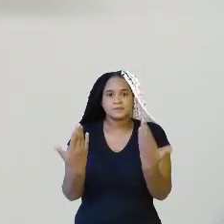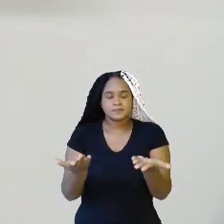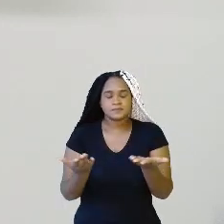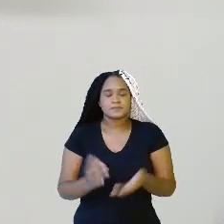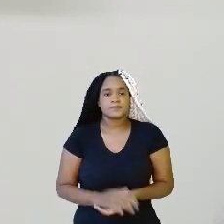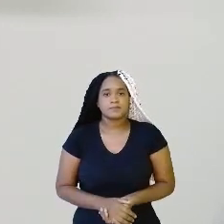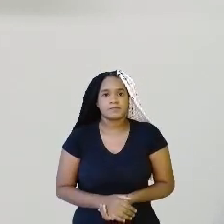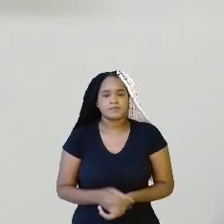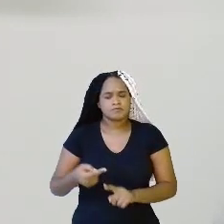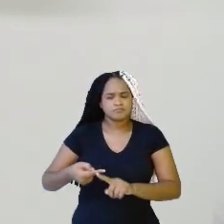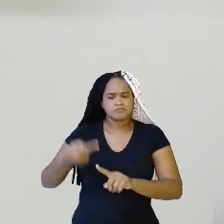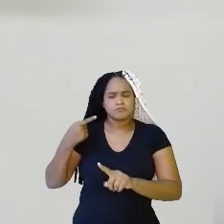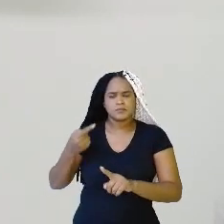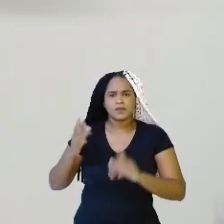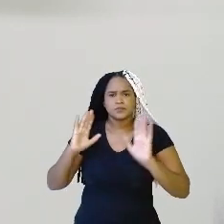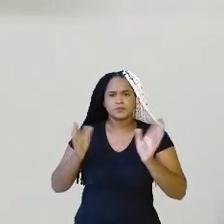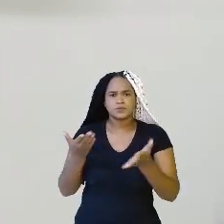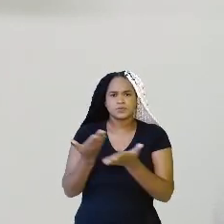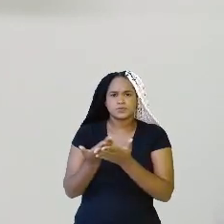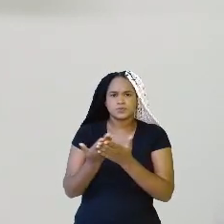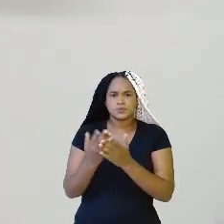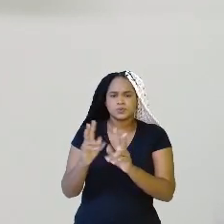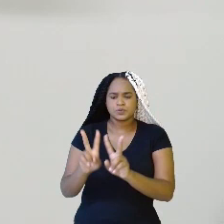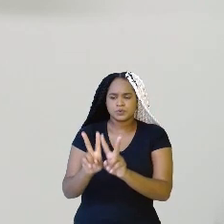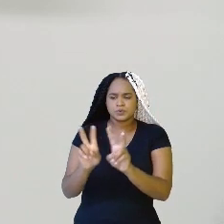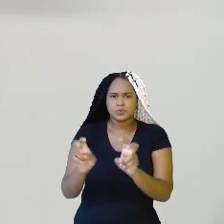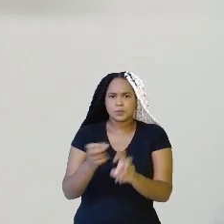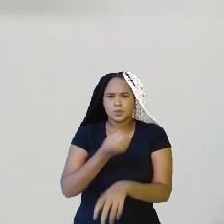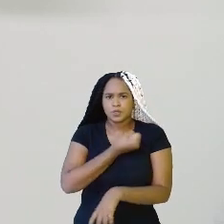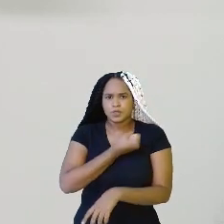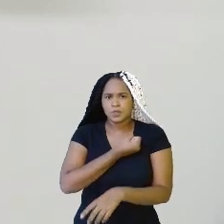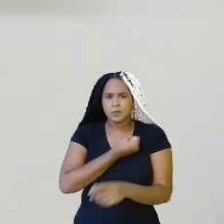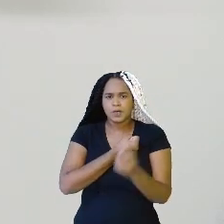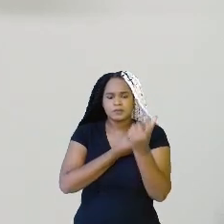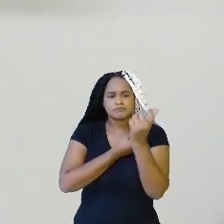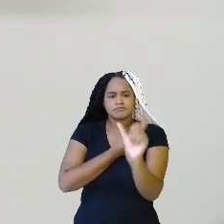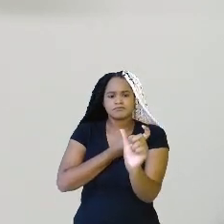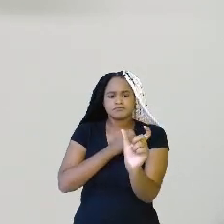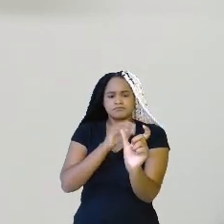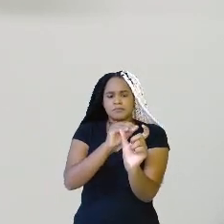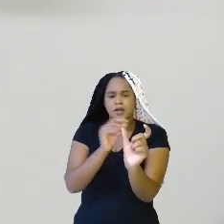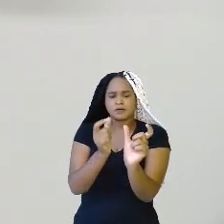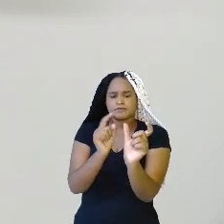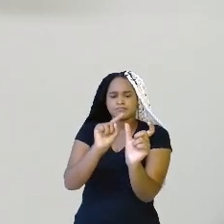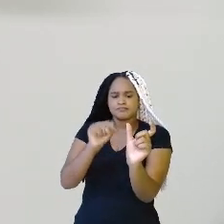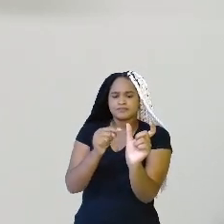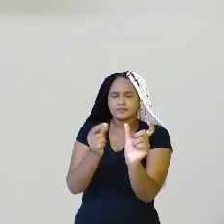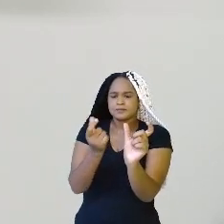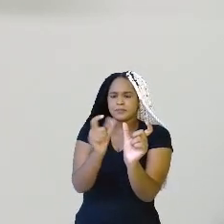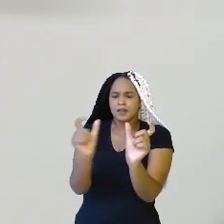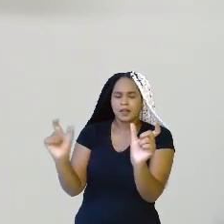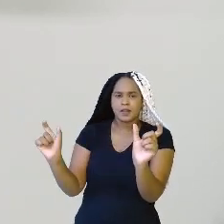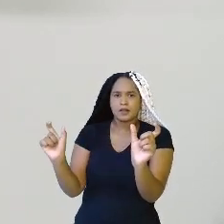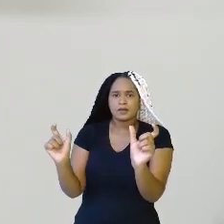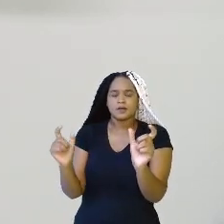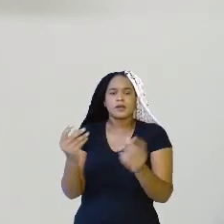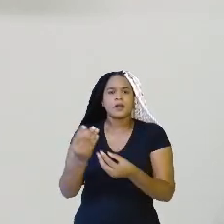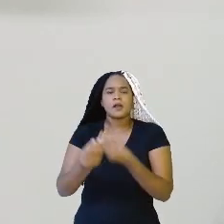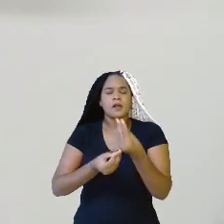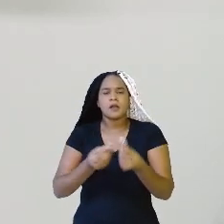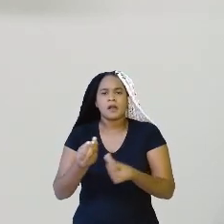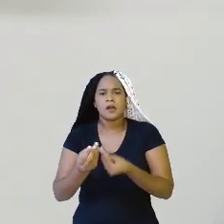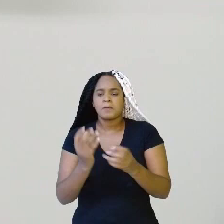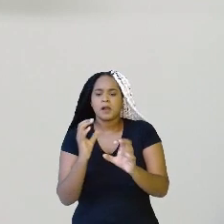pouco sobre números decimais, como eles são formados, algumas dicas importantíssimas